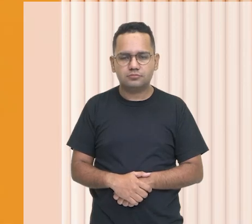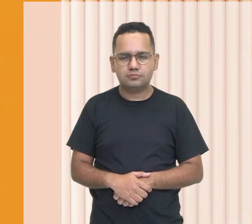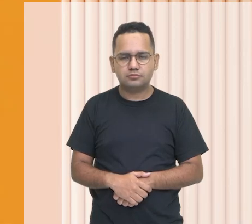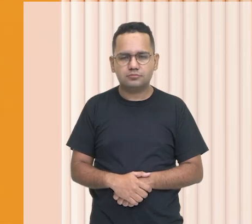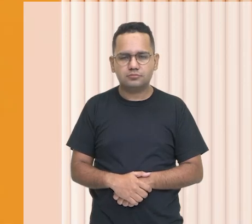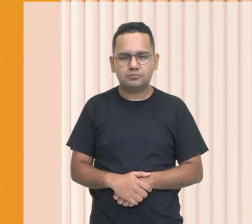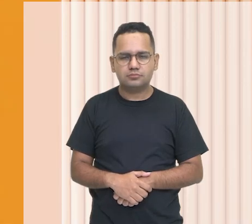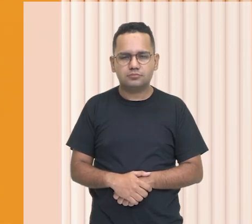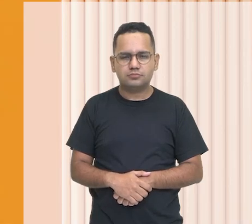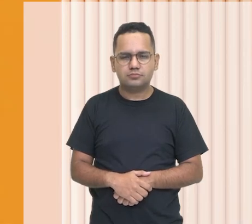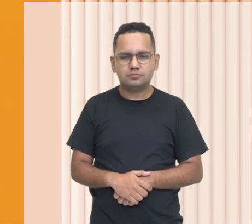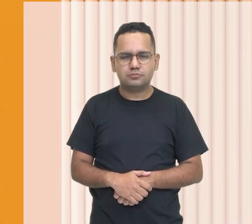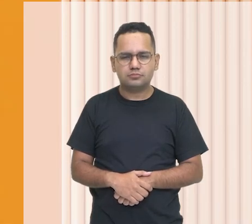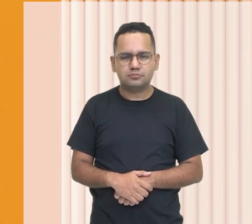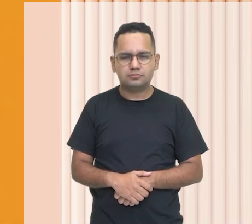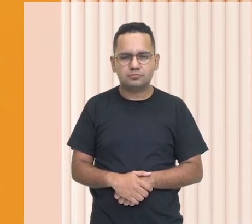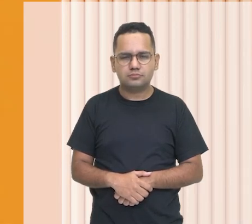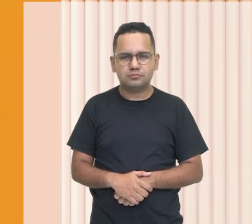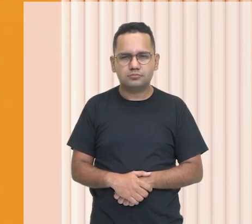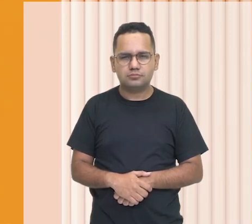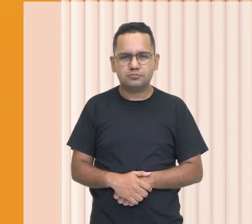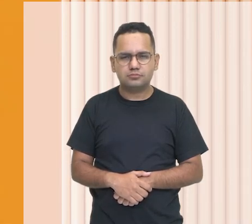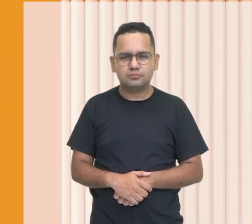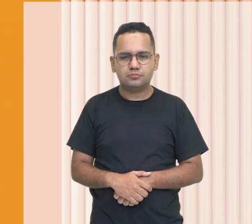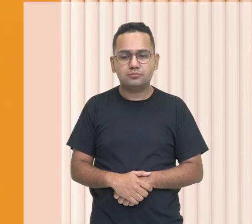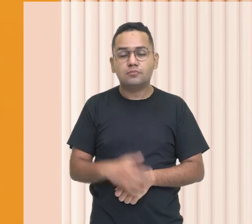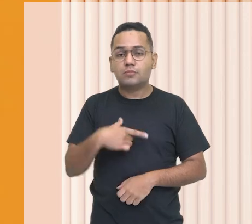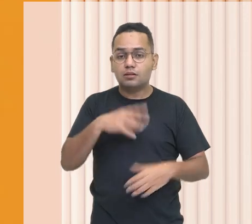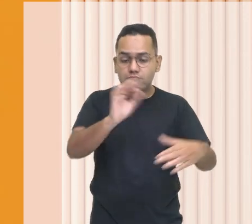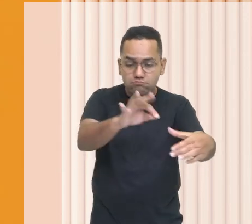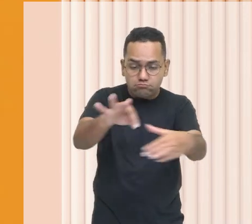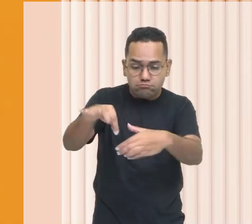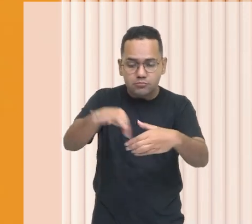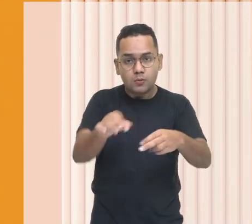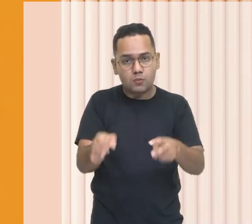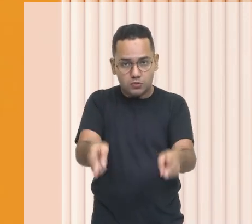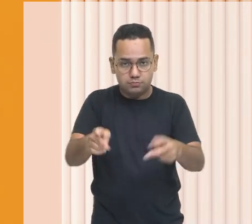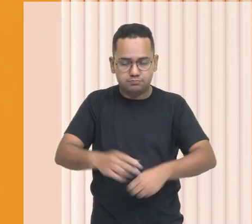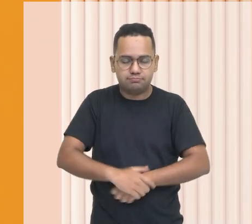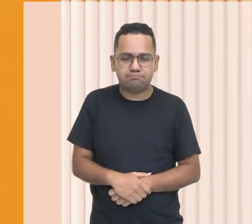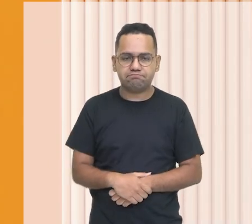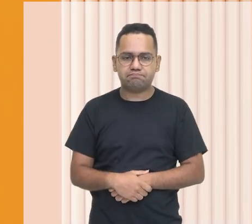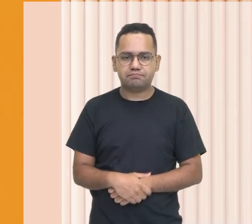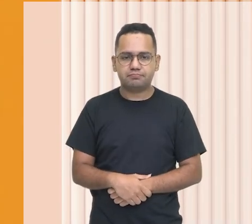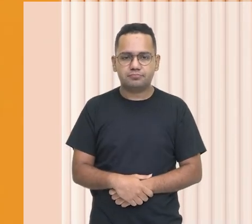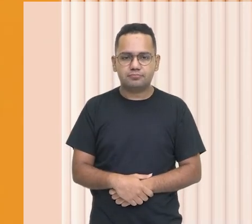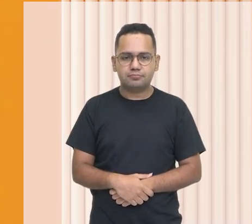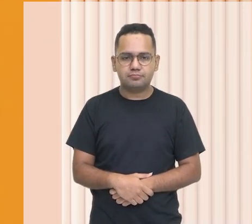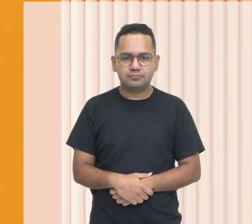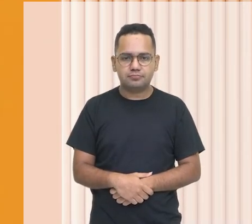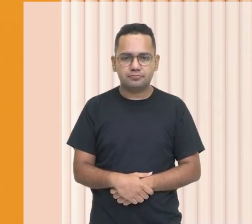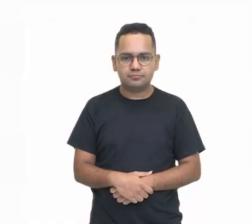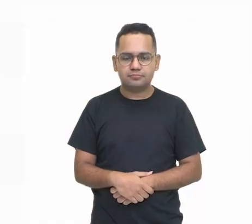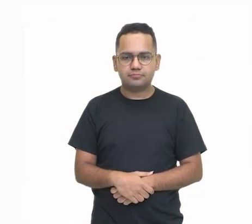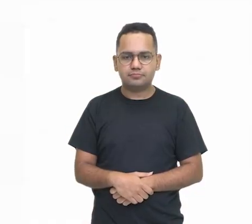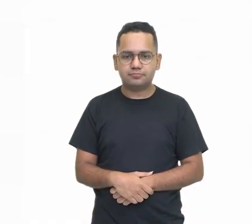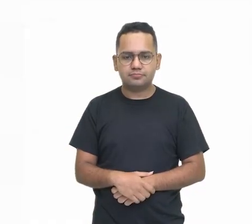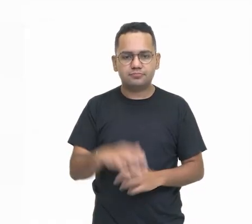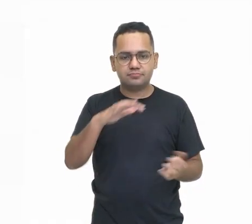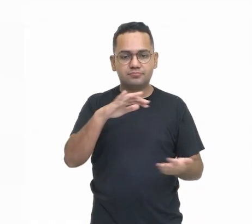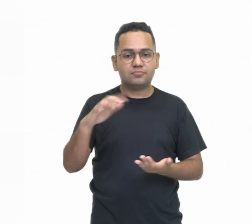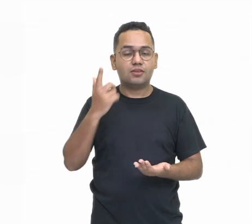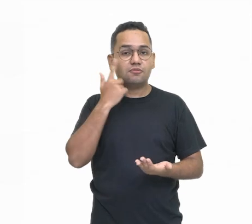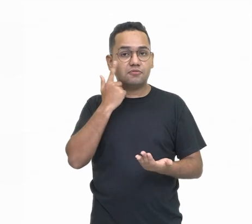e manter um trabalho constante, com produção constante, tá bom? E agora nós temos, né, a verificação